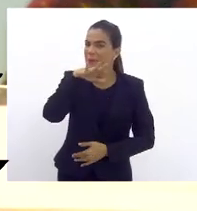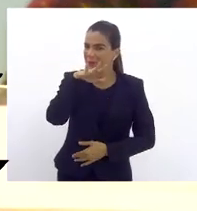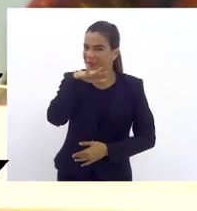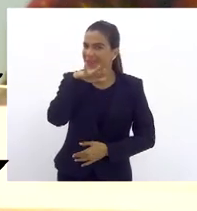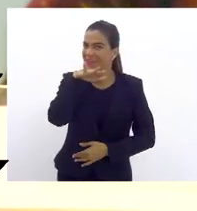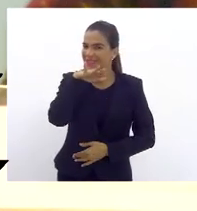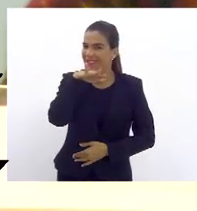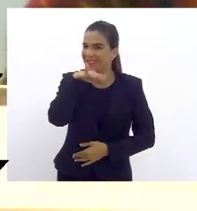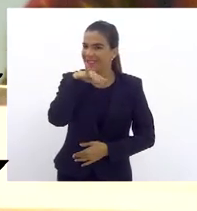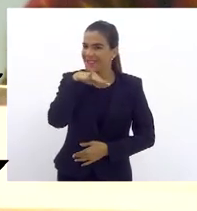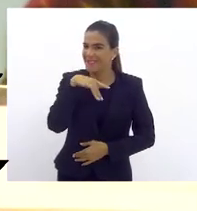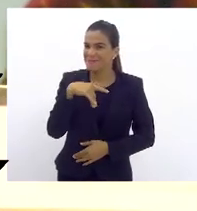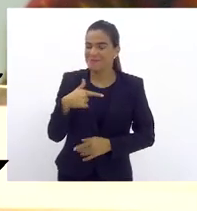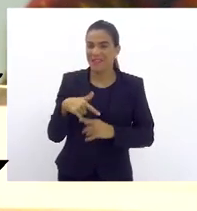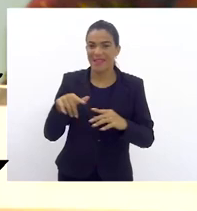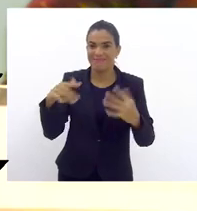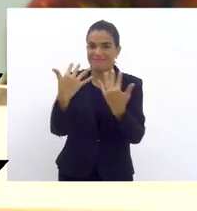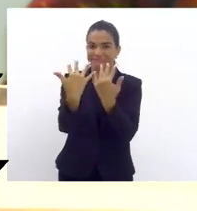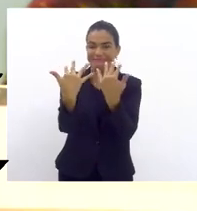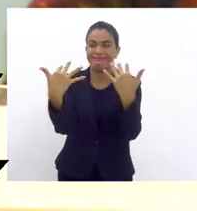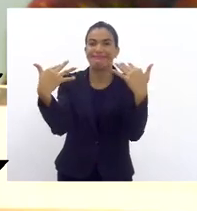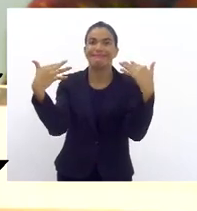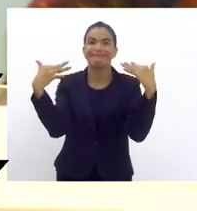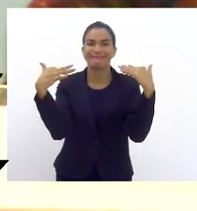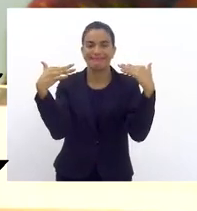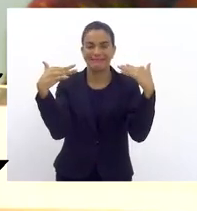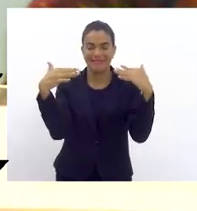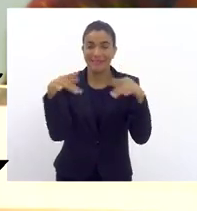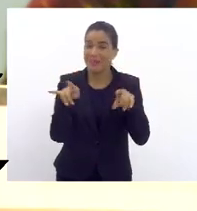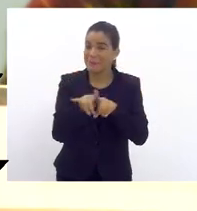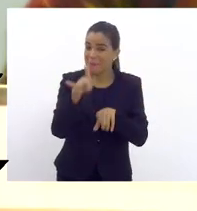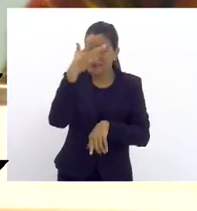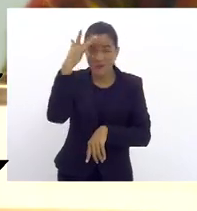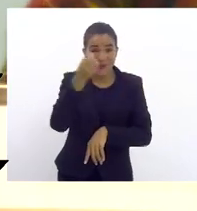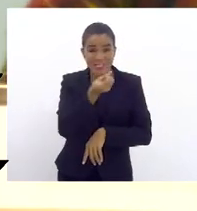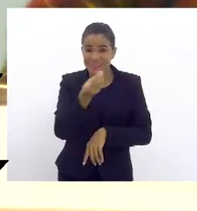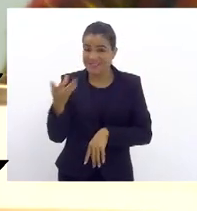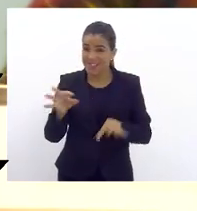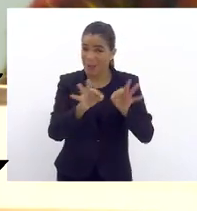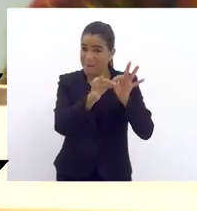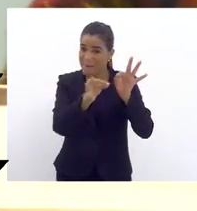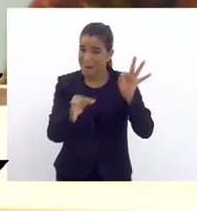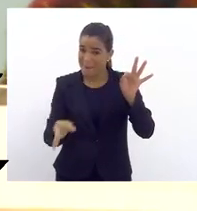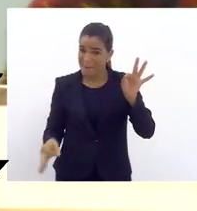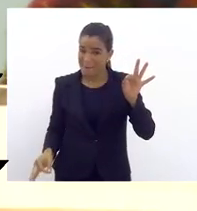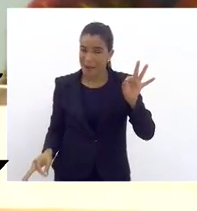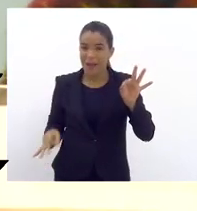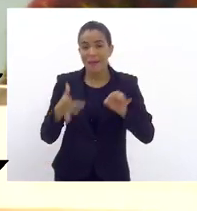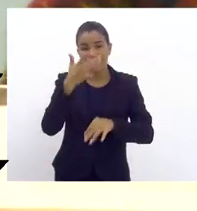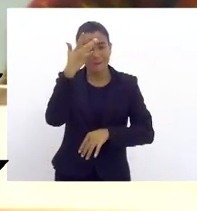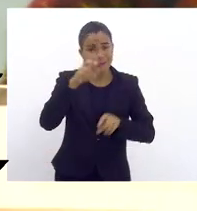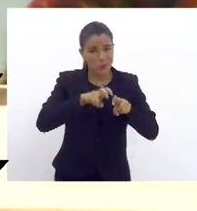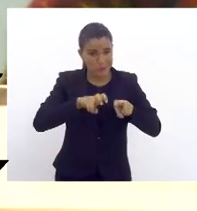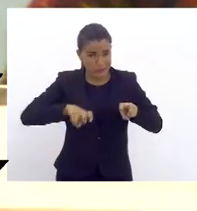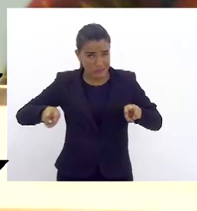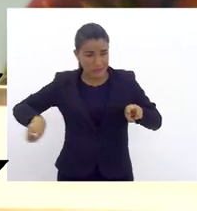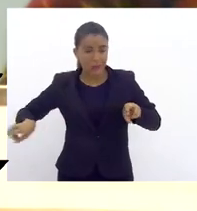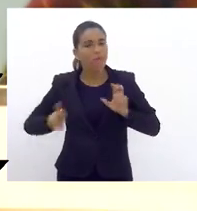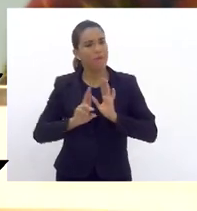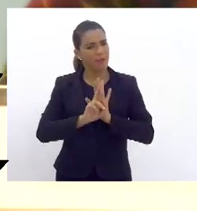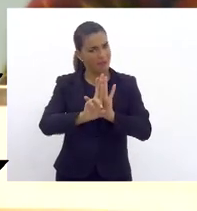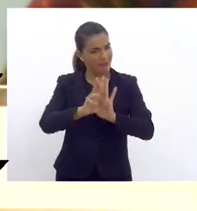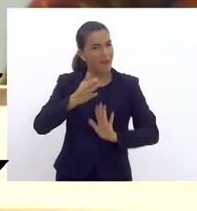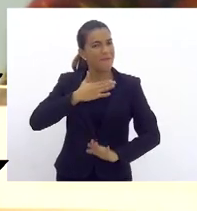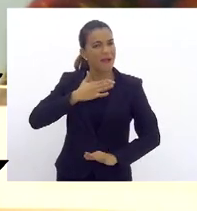acaba sendo contemplado né Por todas as falas até porque pessoas que estão nessa mesa São pessoas que me representam pessoas que representam na militância na